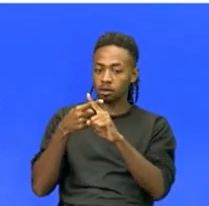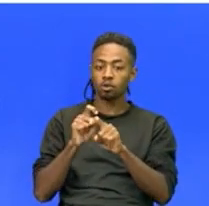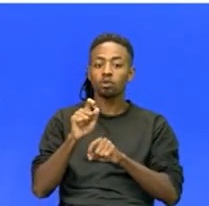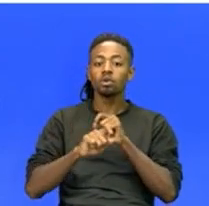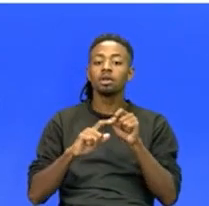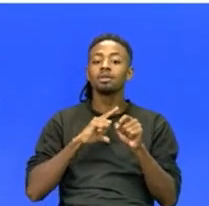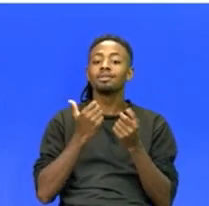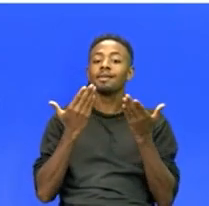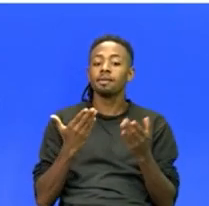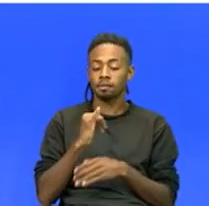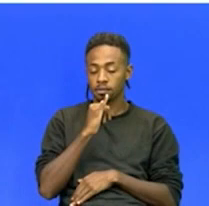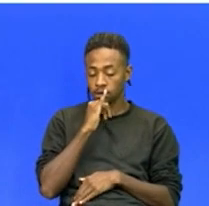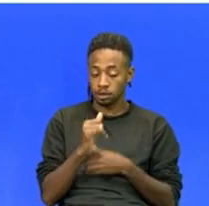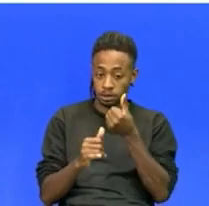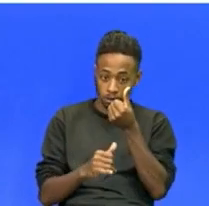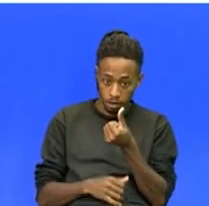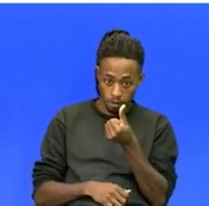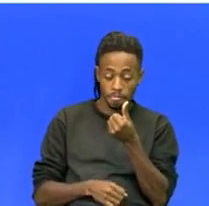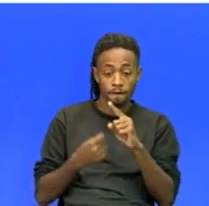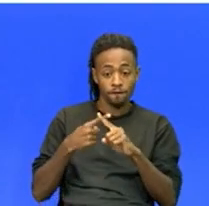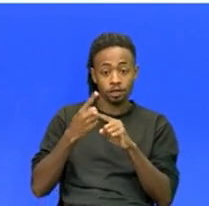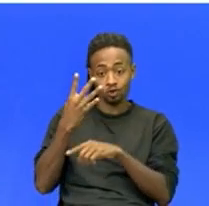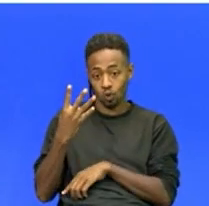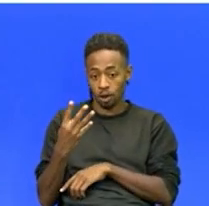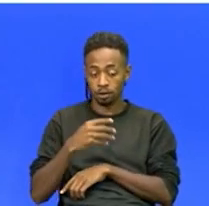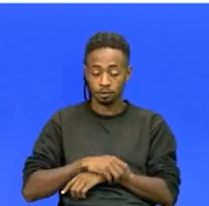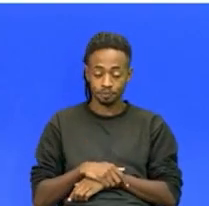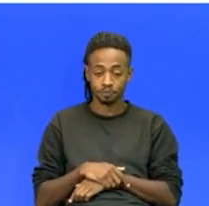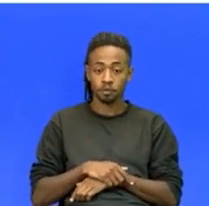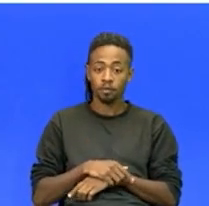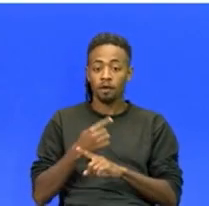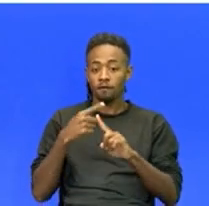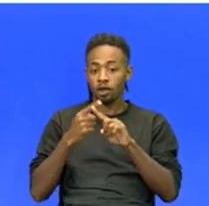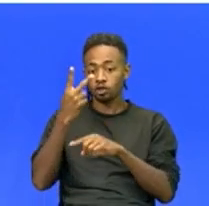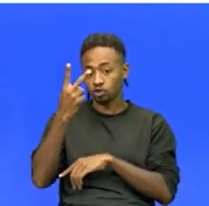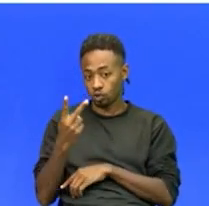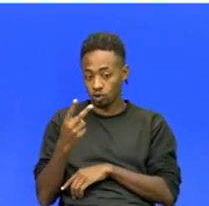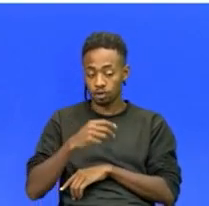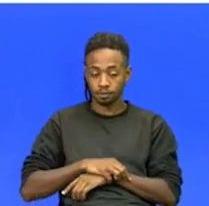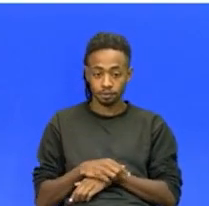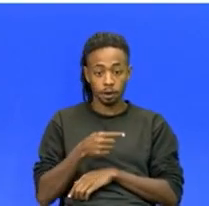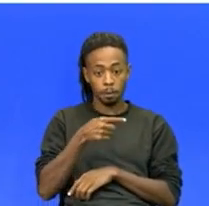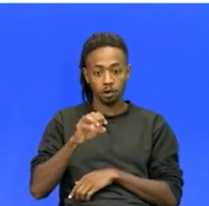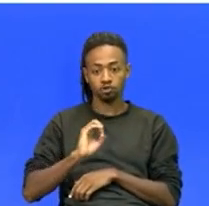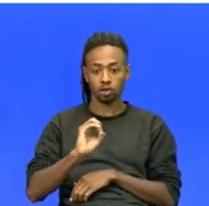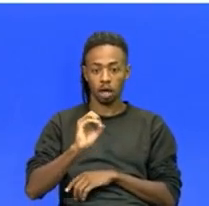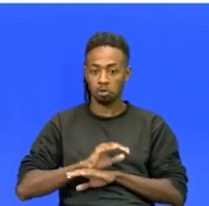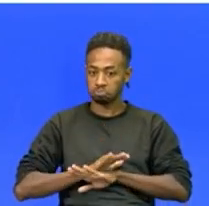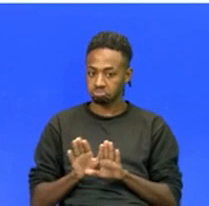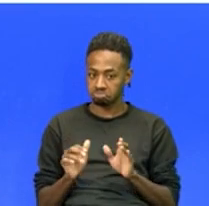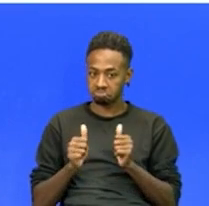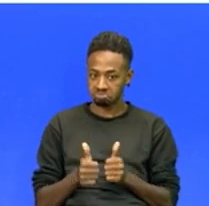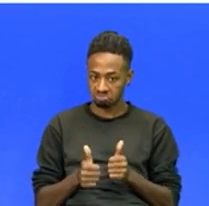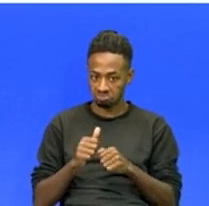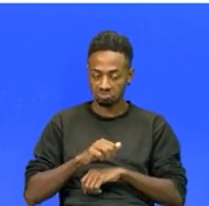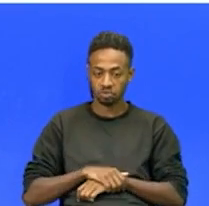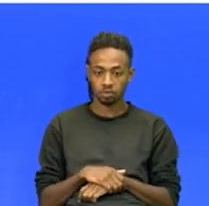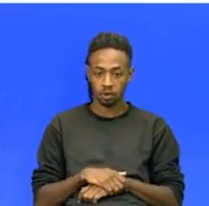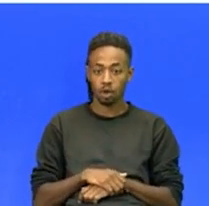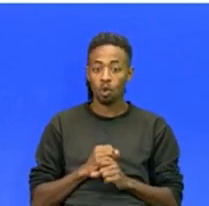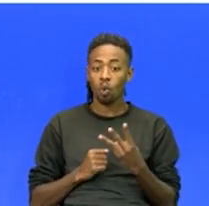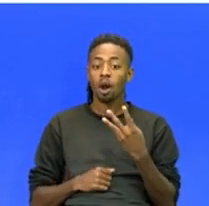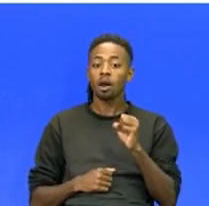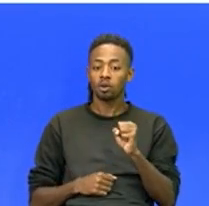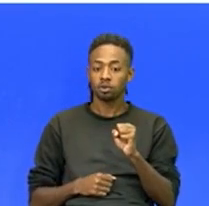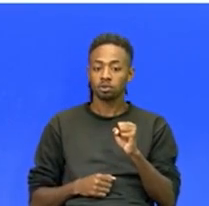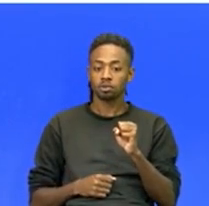Então, 6 vezes 4, né? Vezes 2, menos 0. Dá